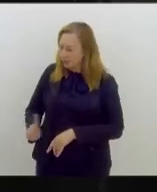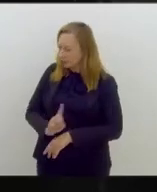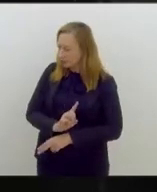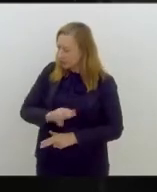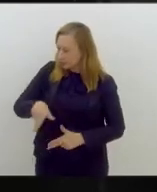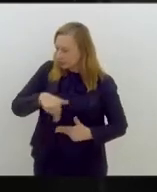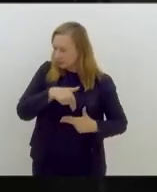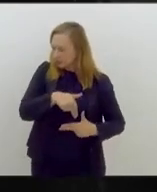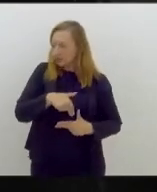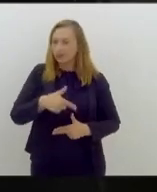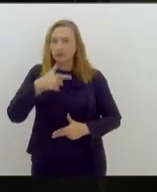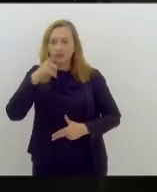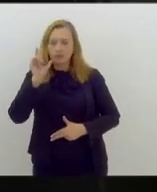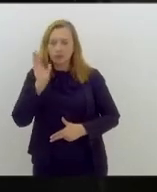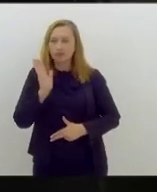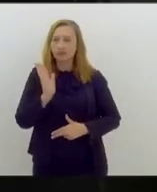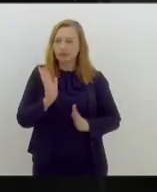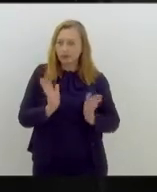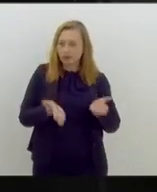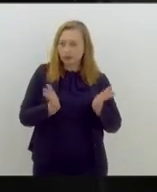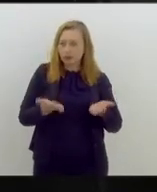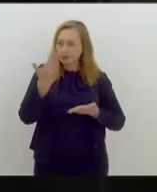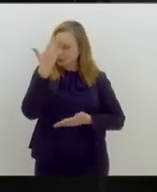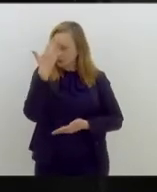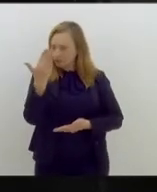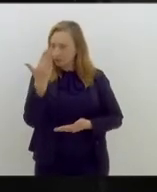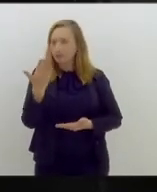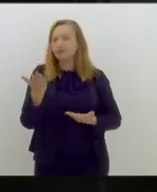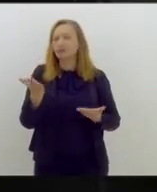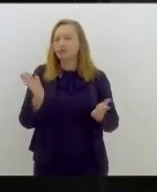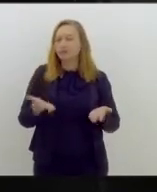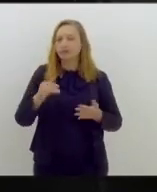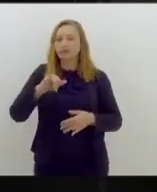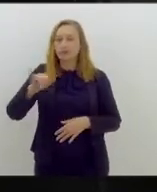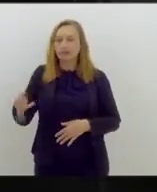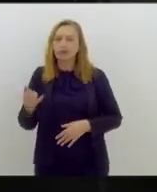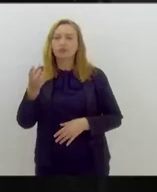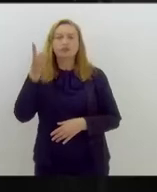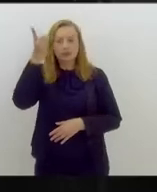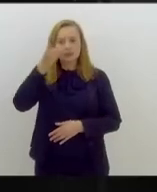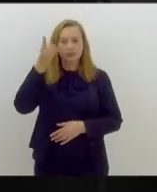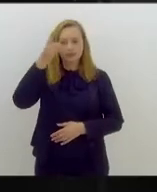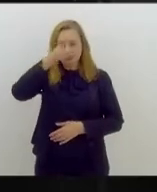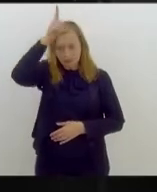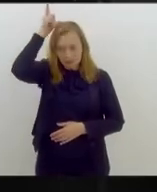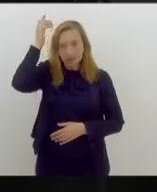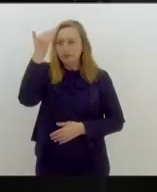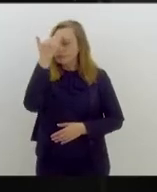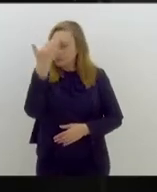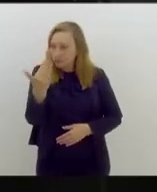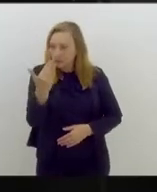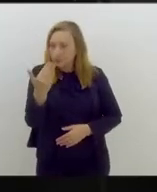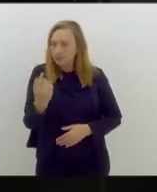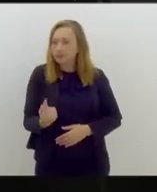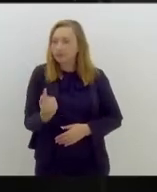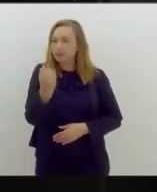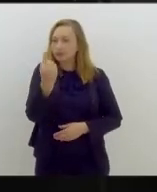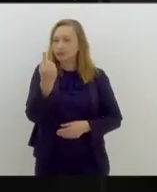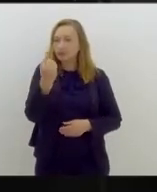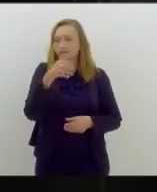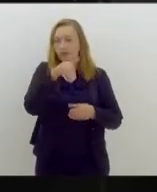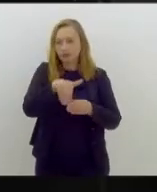Tribuna ontem já fiz os meus agradecimentos E aí eu vou aproveitar Deputado Luiz Paulo e agradecer um eleitorado